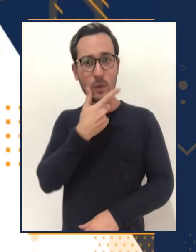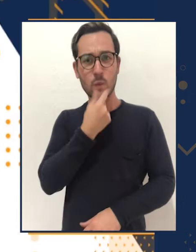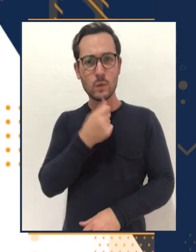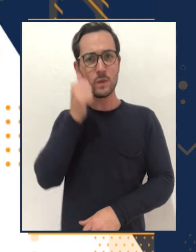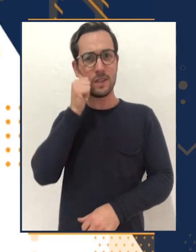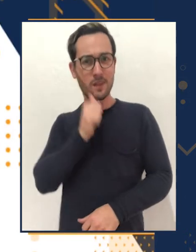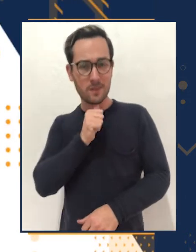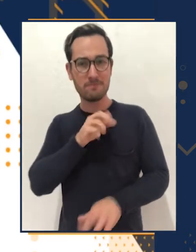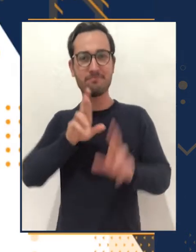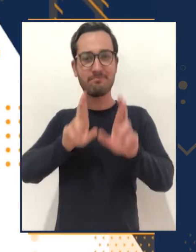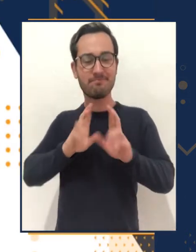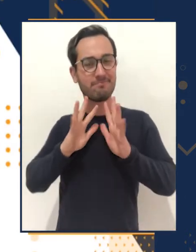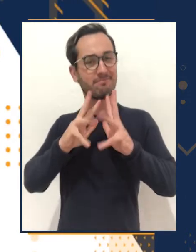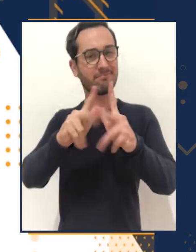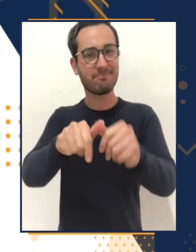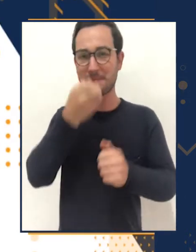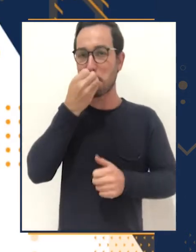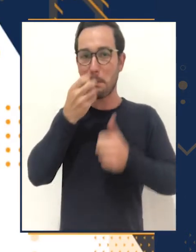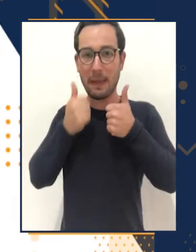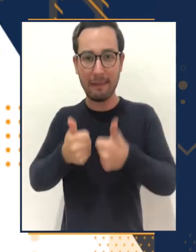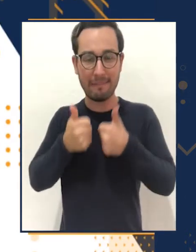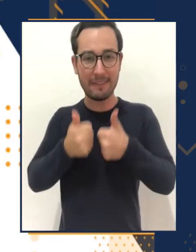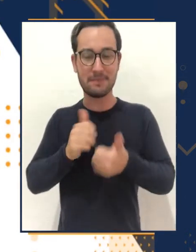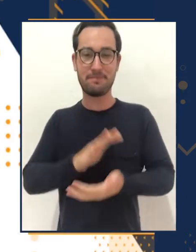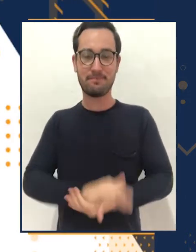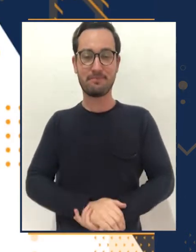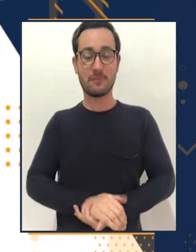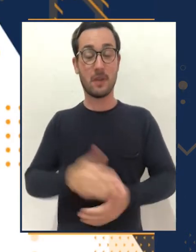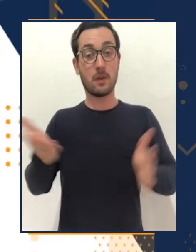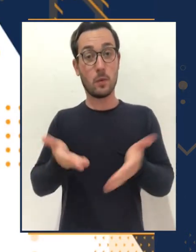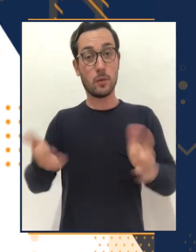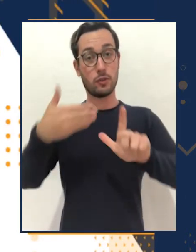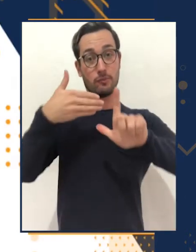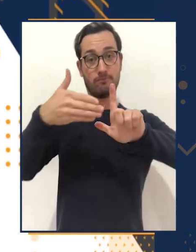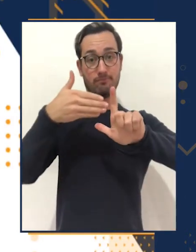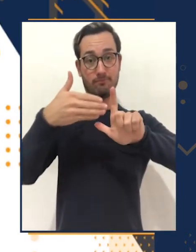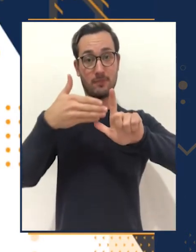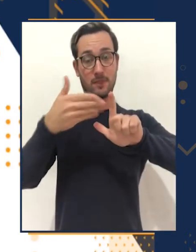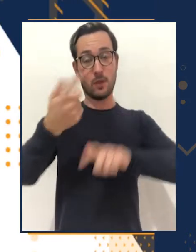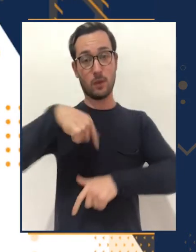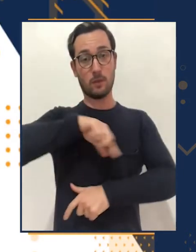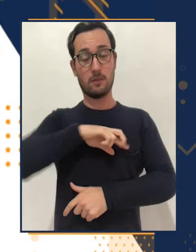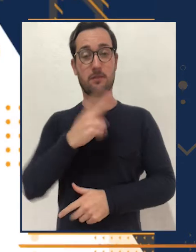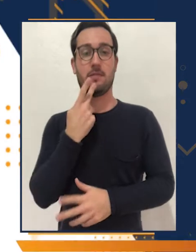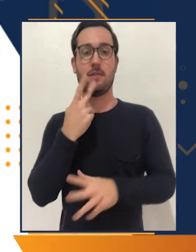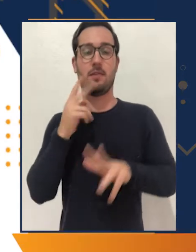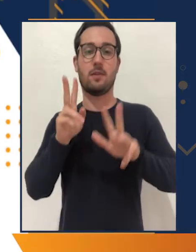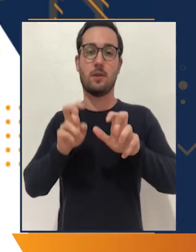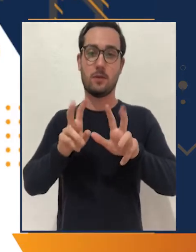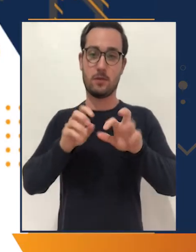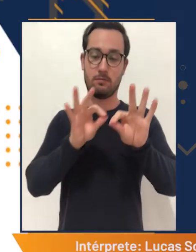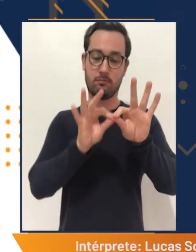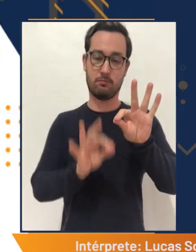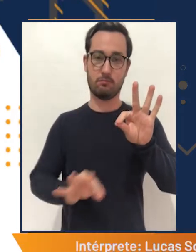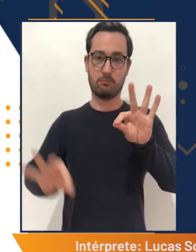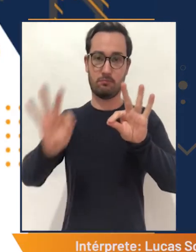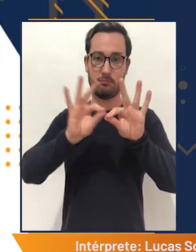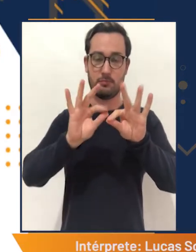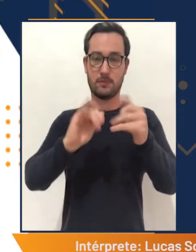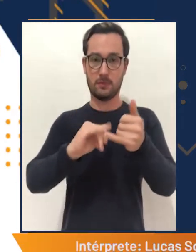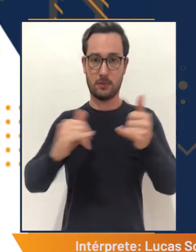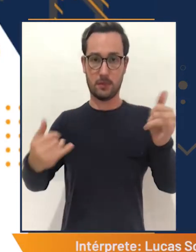Olá, alunas e alunos, espero que vocês estejam bem. Nessa videoaula nós abordaremos